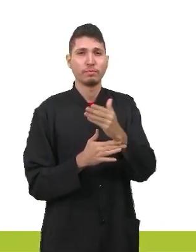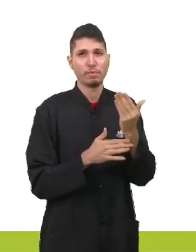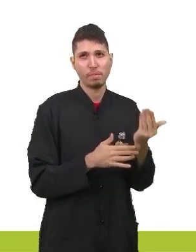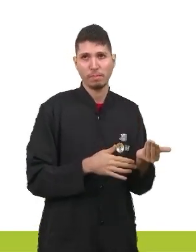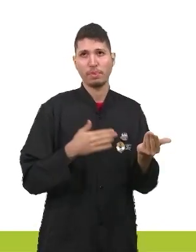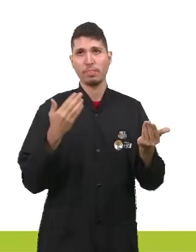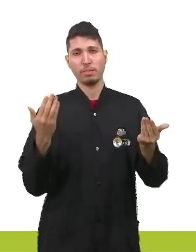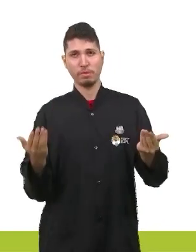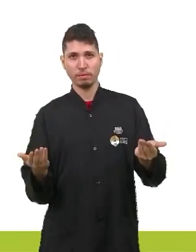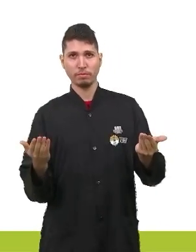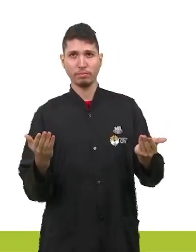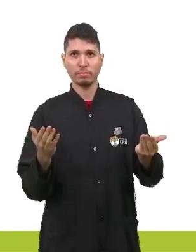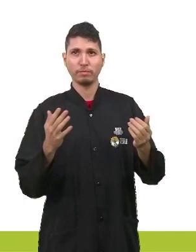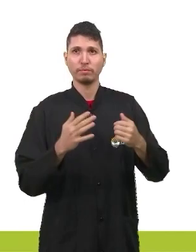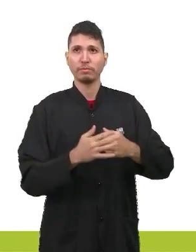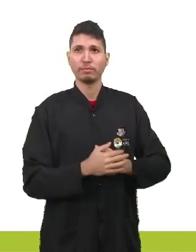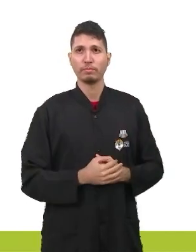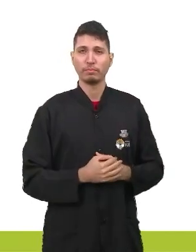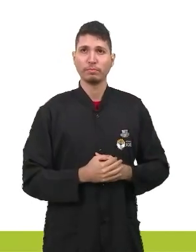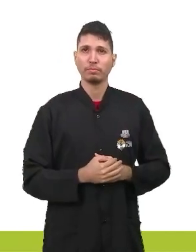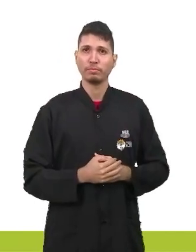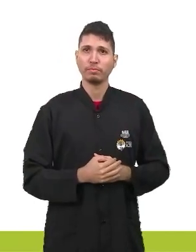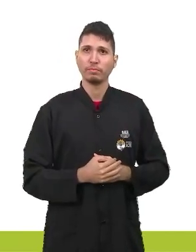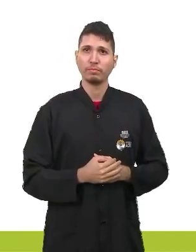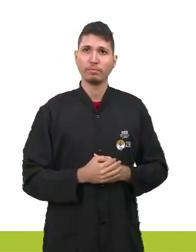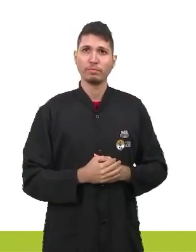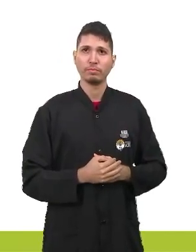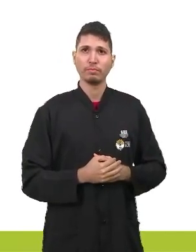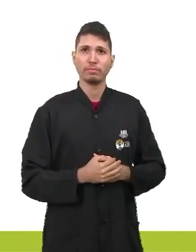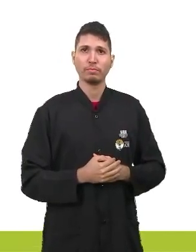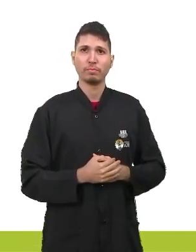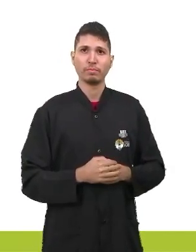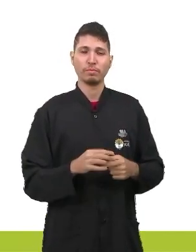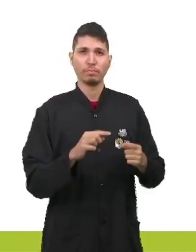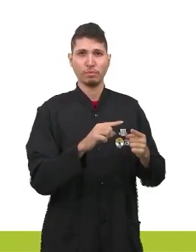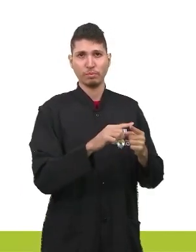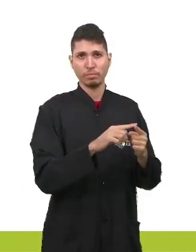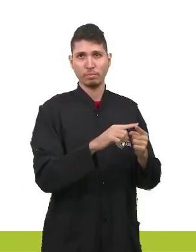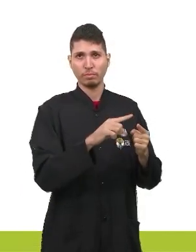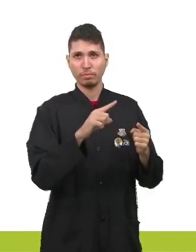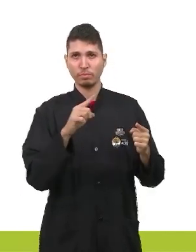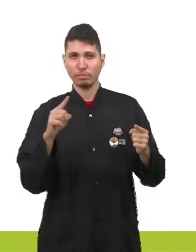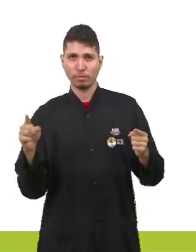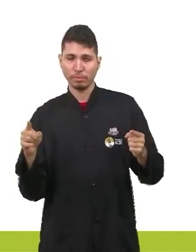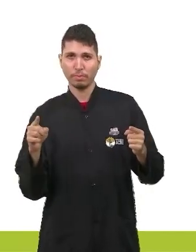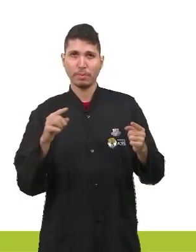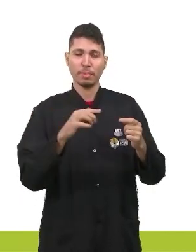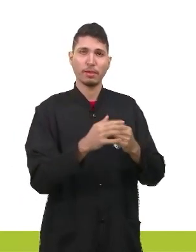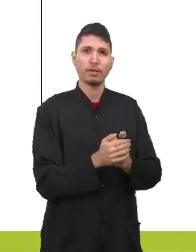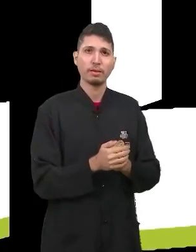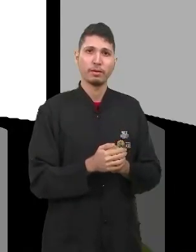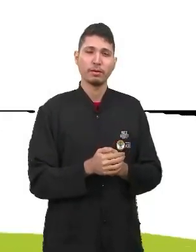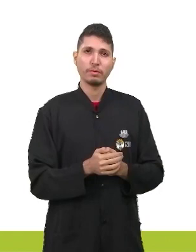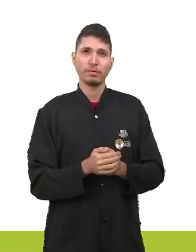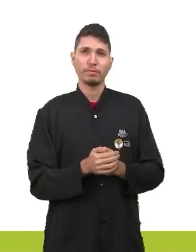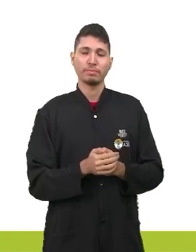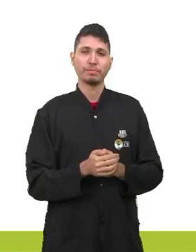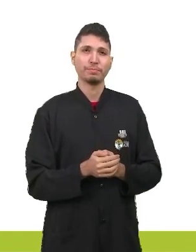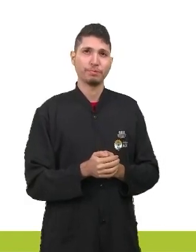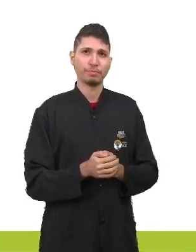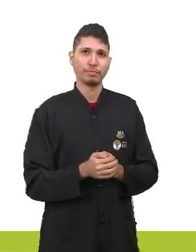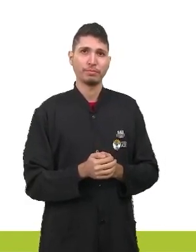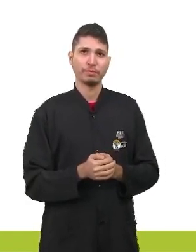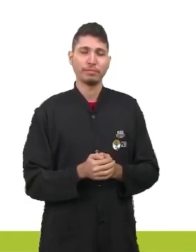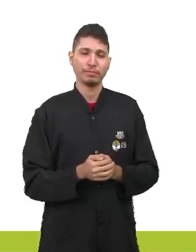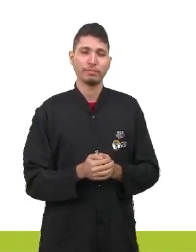imagem onde a setinha vai chegar, tá bom? Onde ela chega de forma específica, né, que é a coordenada, a gente chama de imagem da função, ok? Bem, vamos